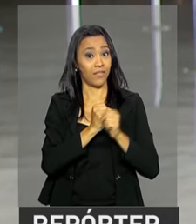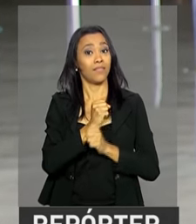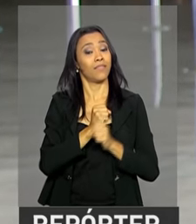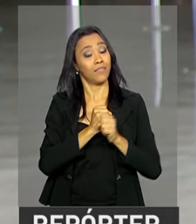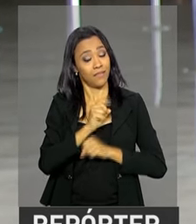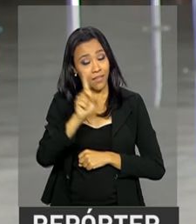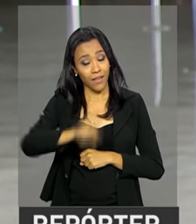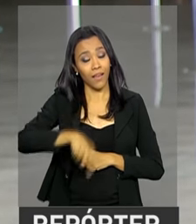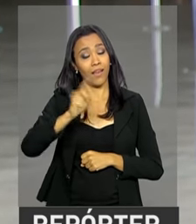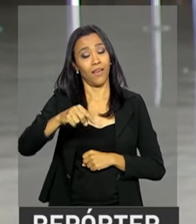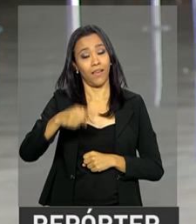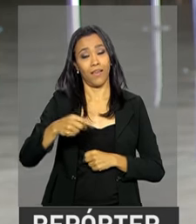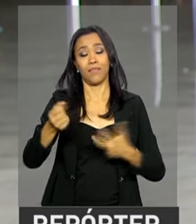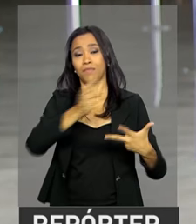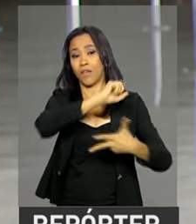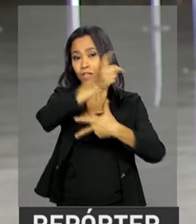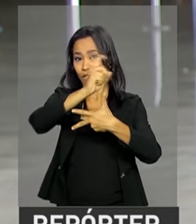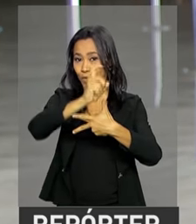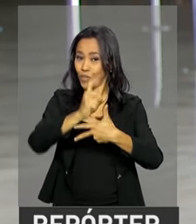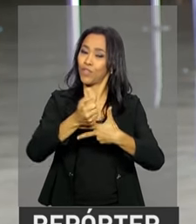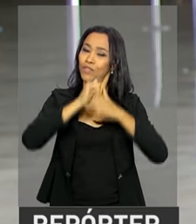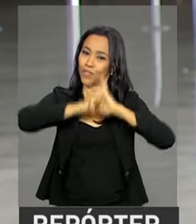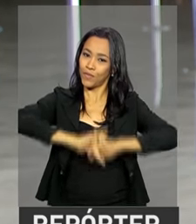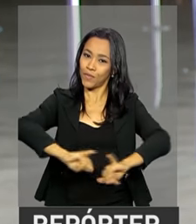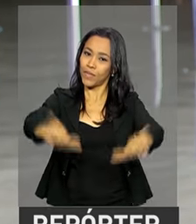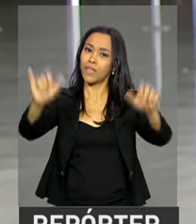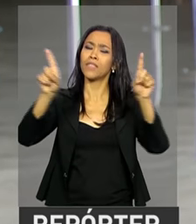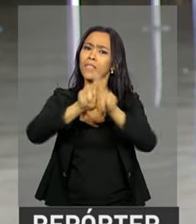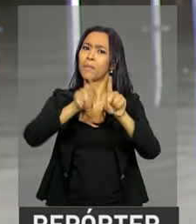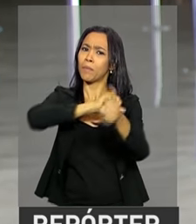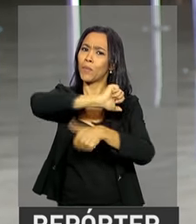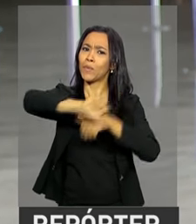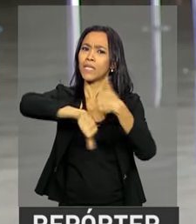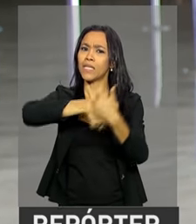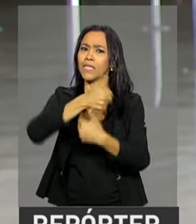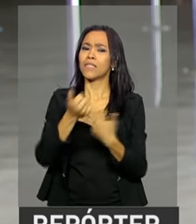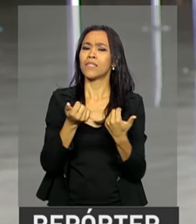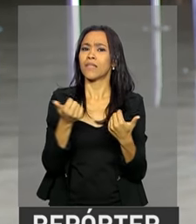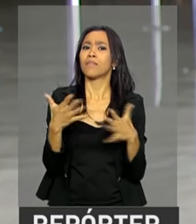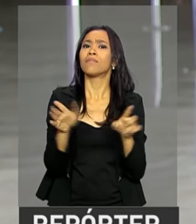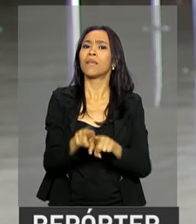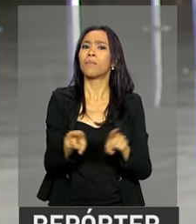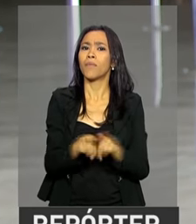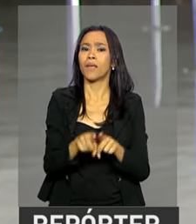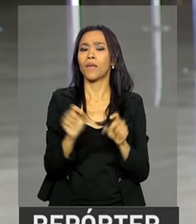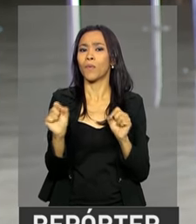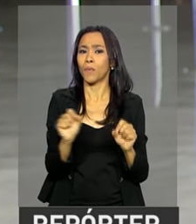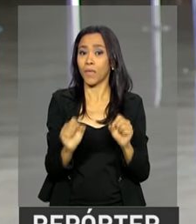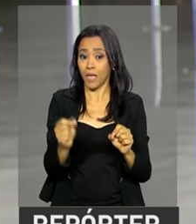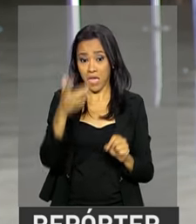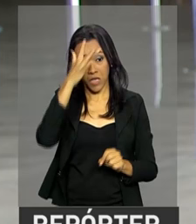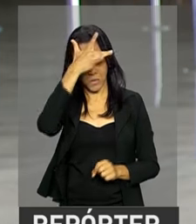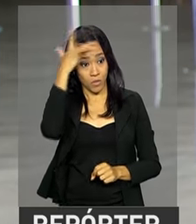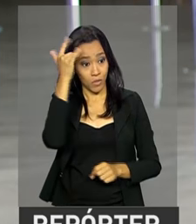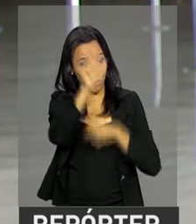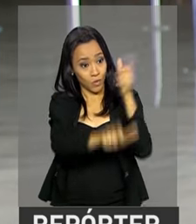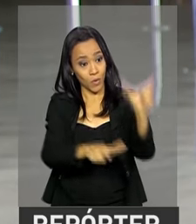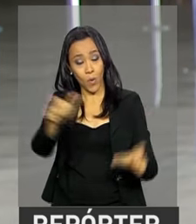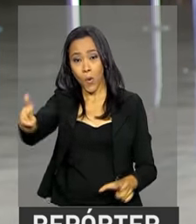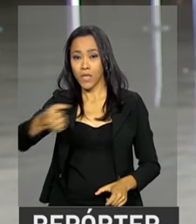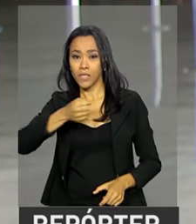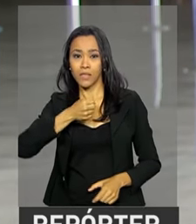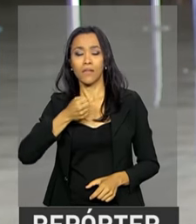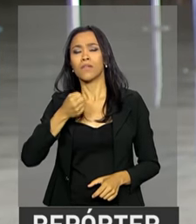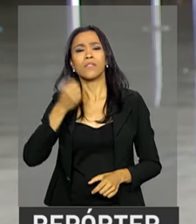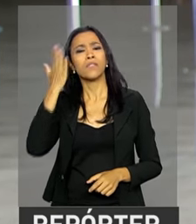dedicada ao poder executivo Federal e agora traz mudanças para aproximar ainda mais o cidadão o ouvinte